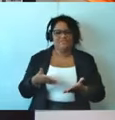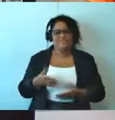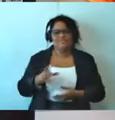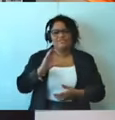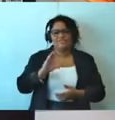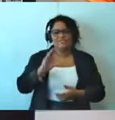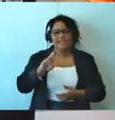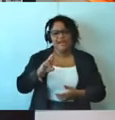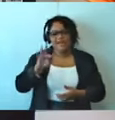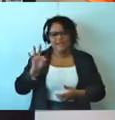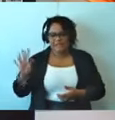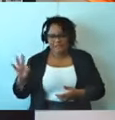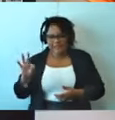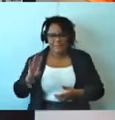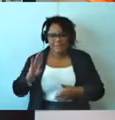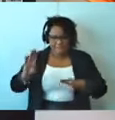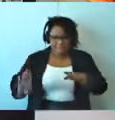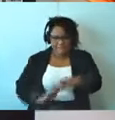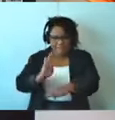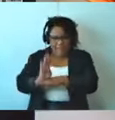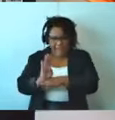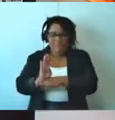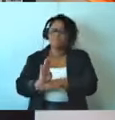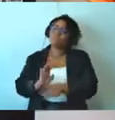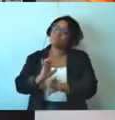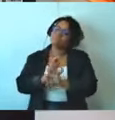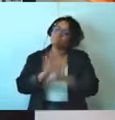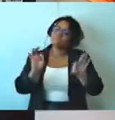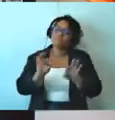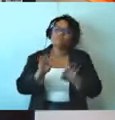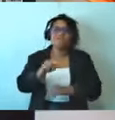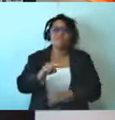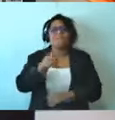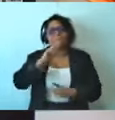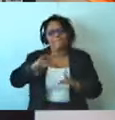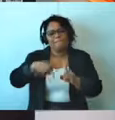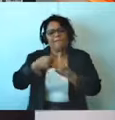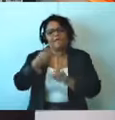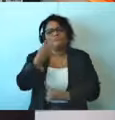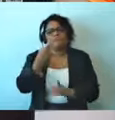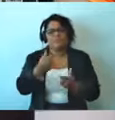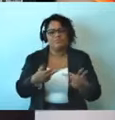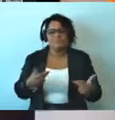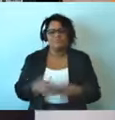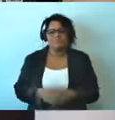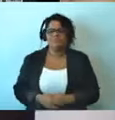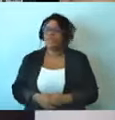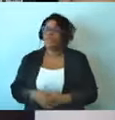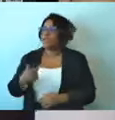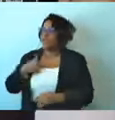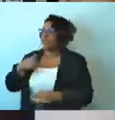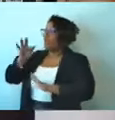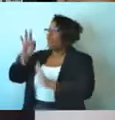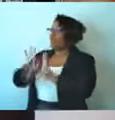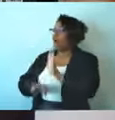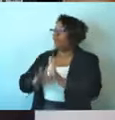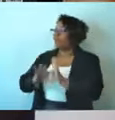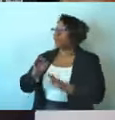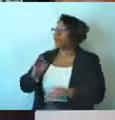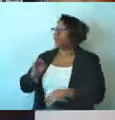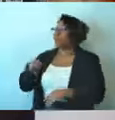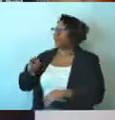do Barreiro. É mais um item para falar que realmente tem que ligar. Na verdade, eu estou pelo Fórum do Motociclista, né?